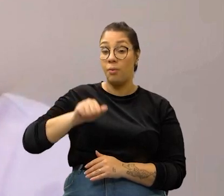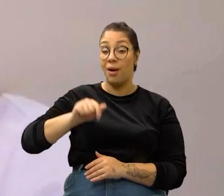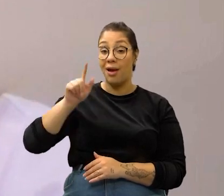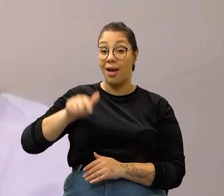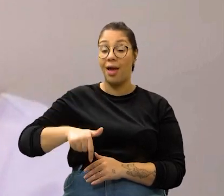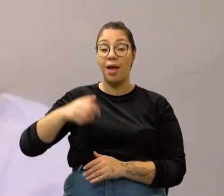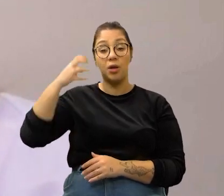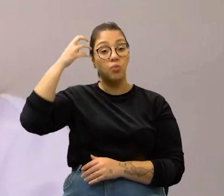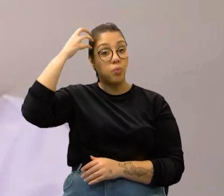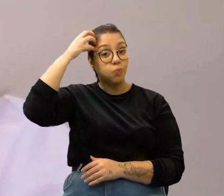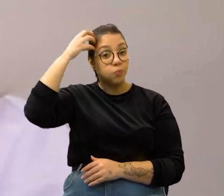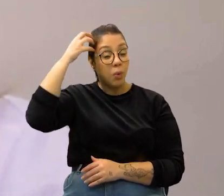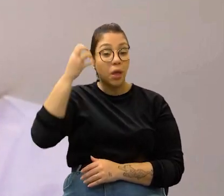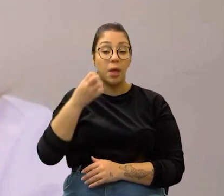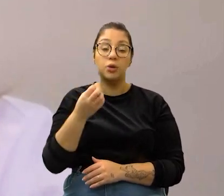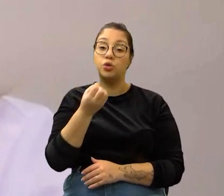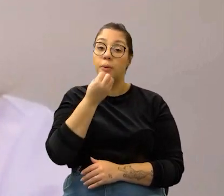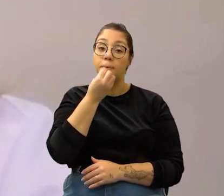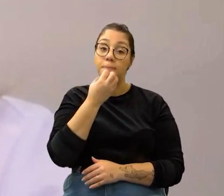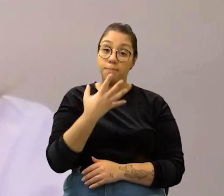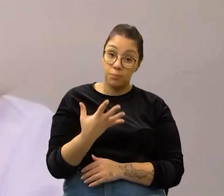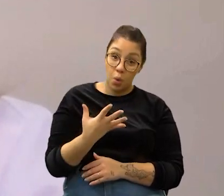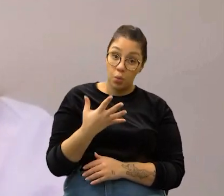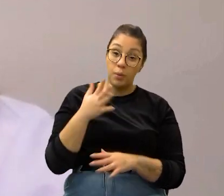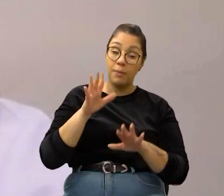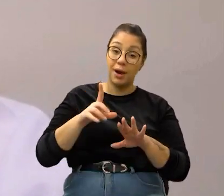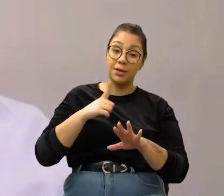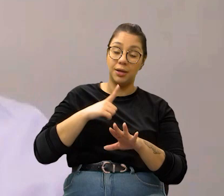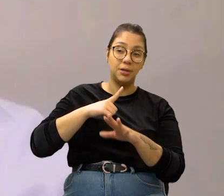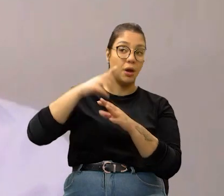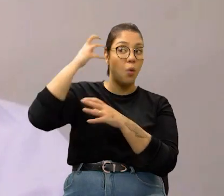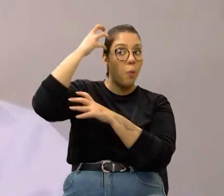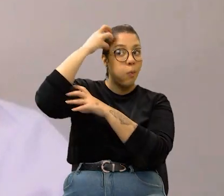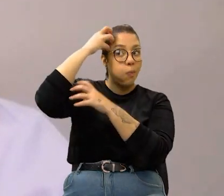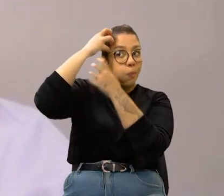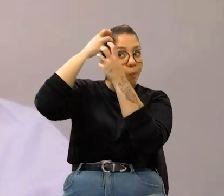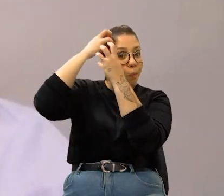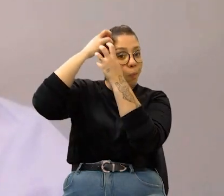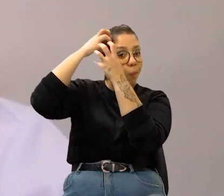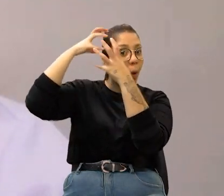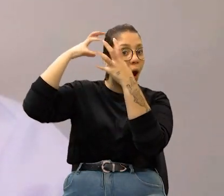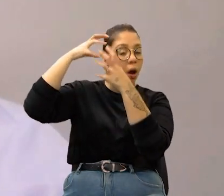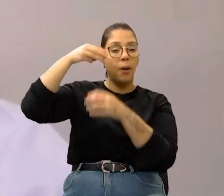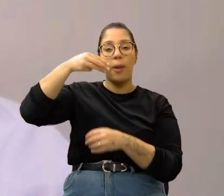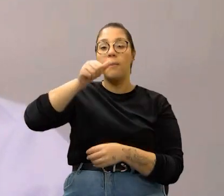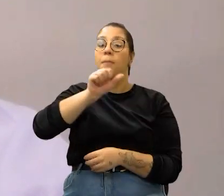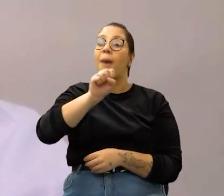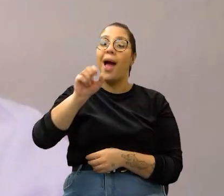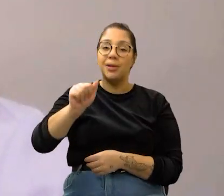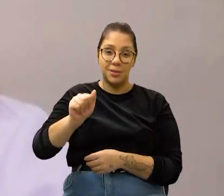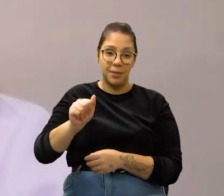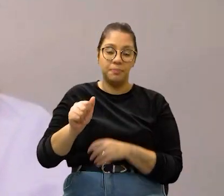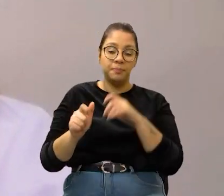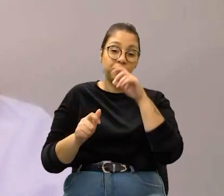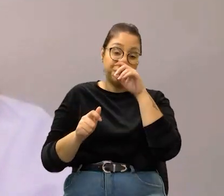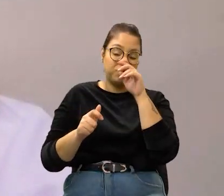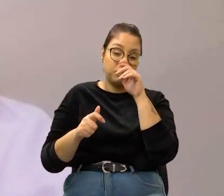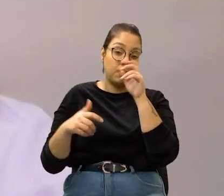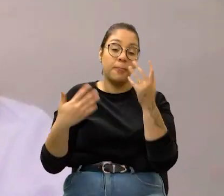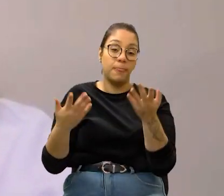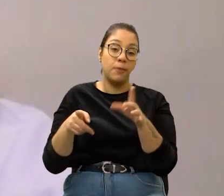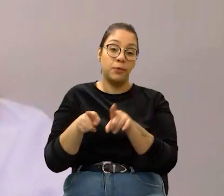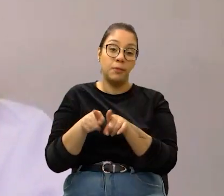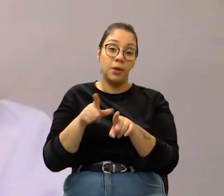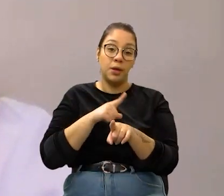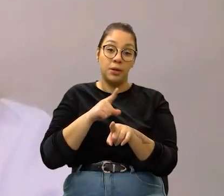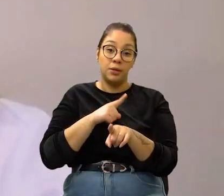são tumores benignos, né, mas que ele tem um efeito de massa, né, então eles crescem no local. Então,